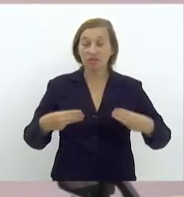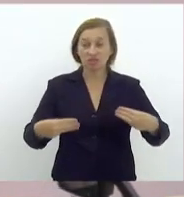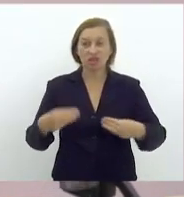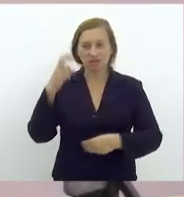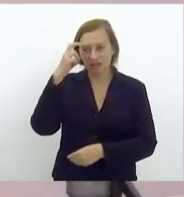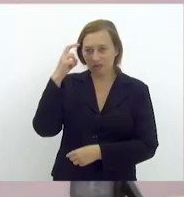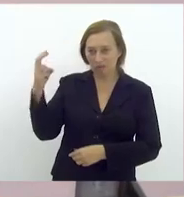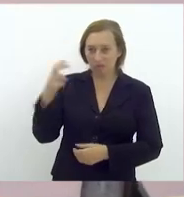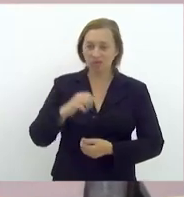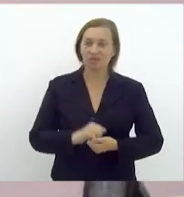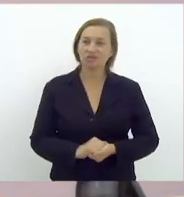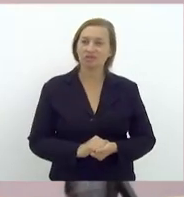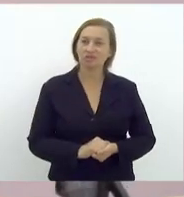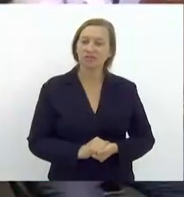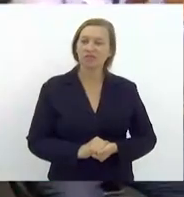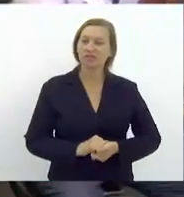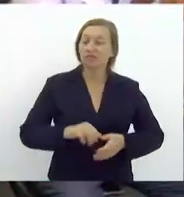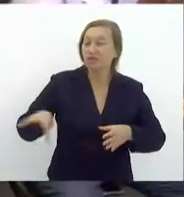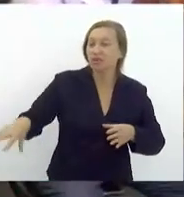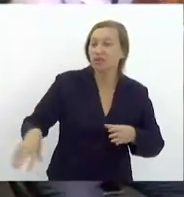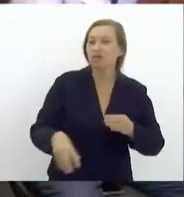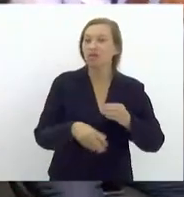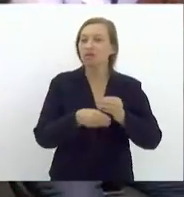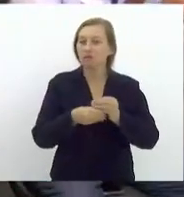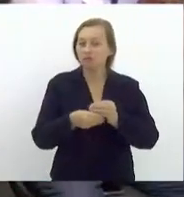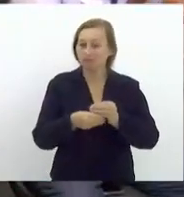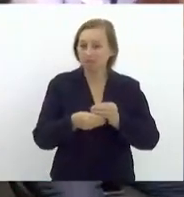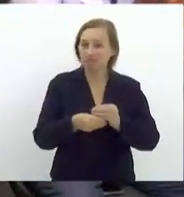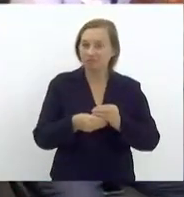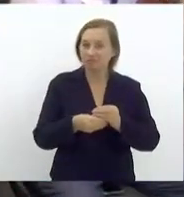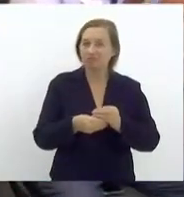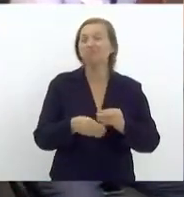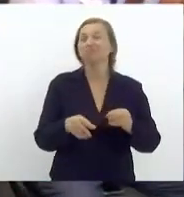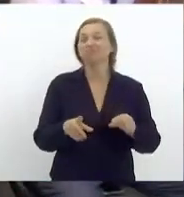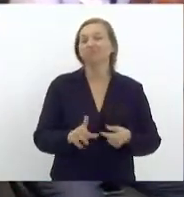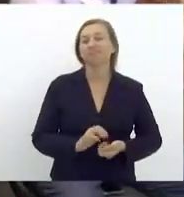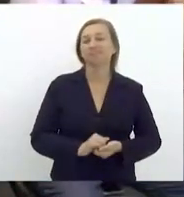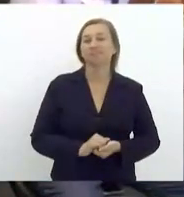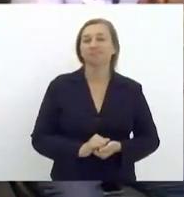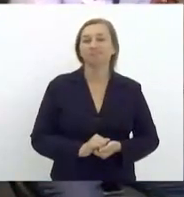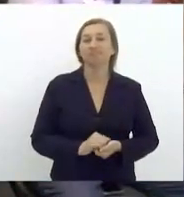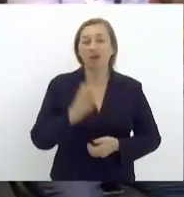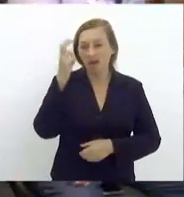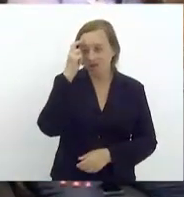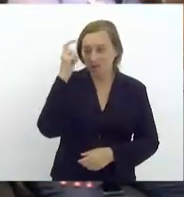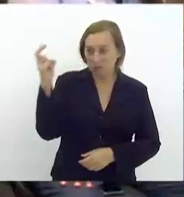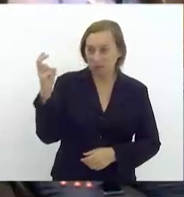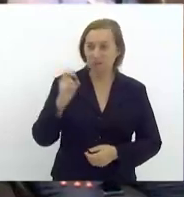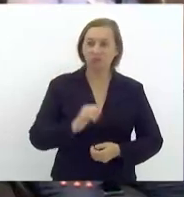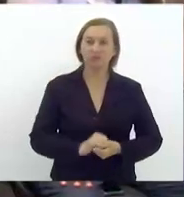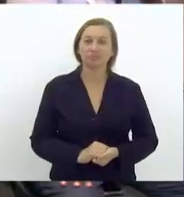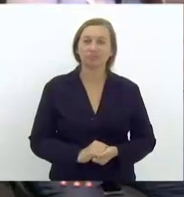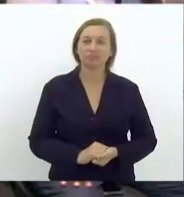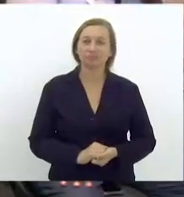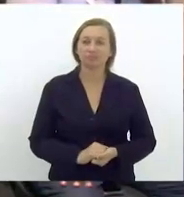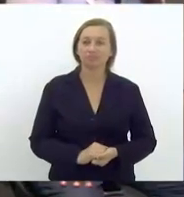onde que busca implementar e formar também a cultura